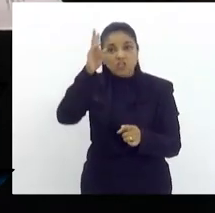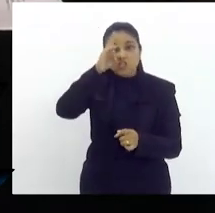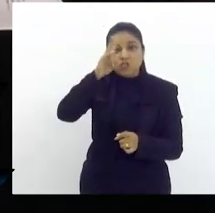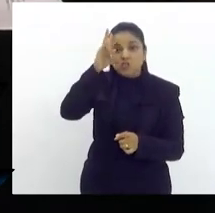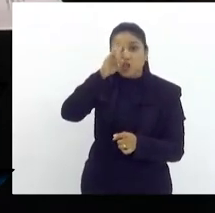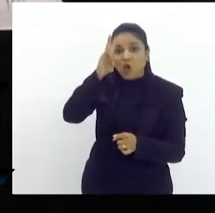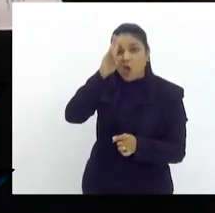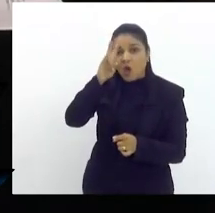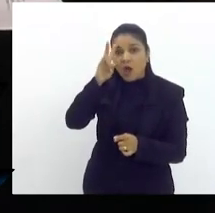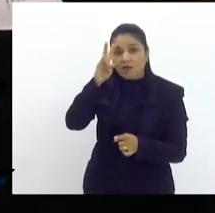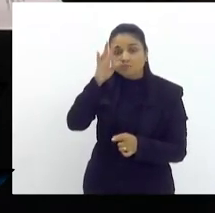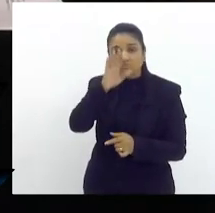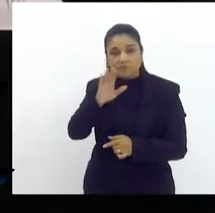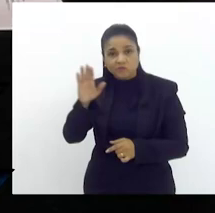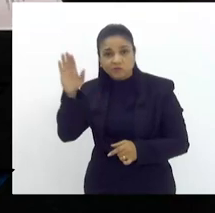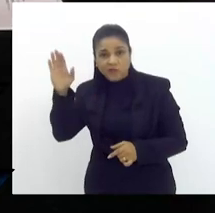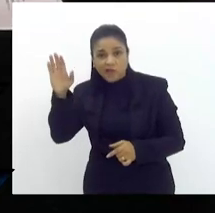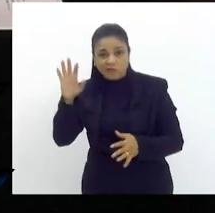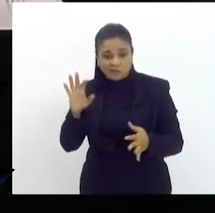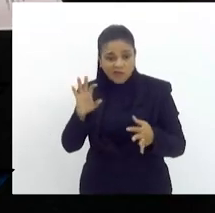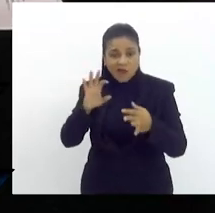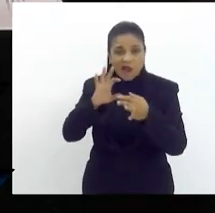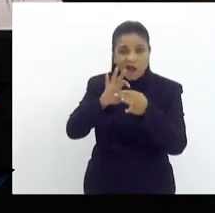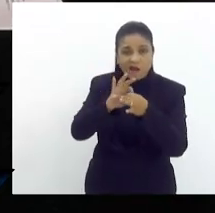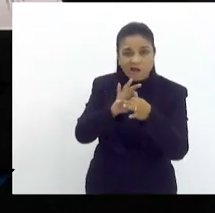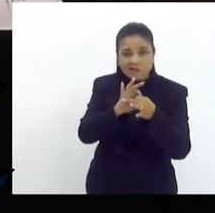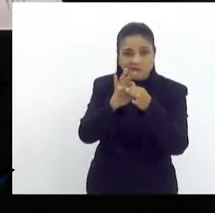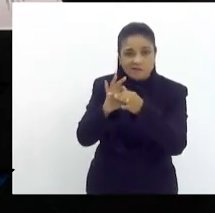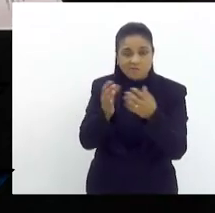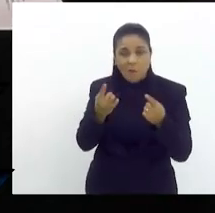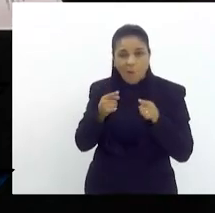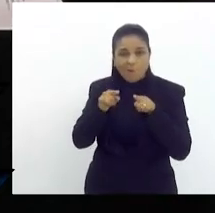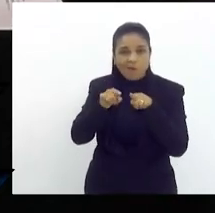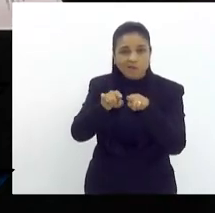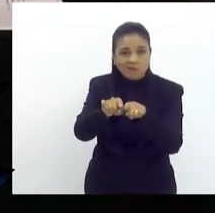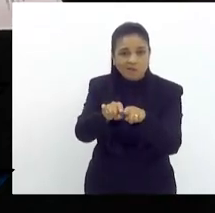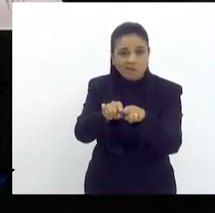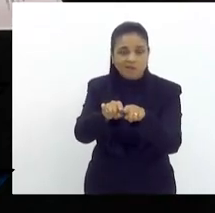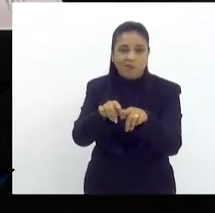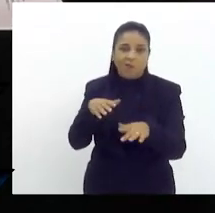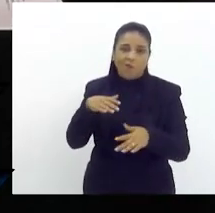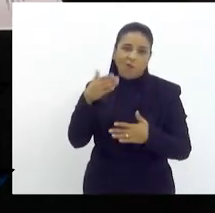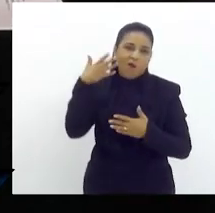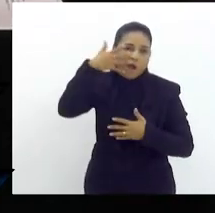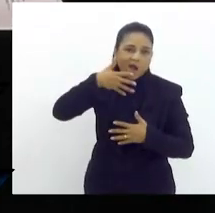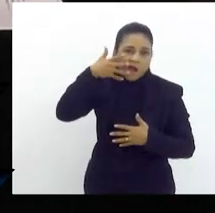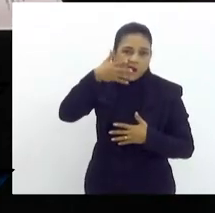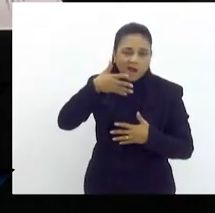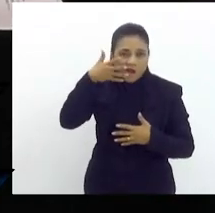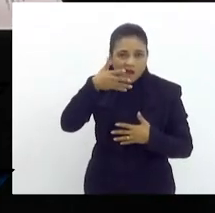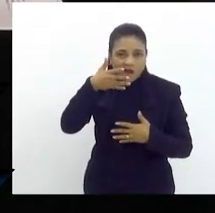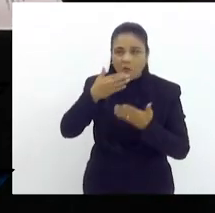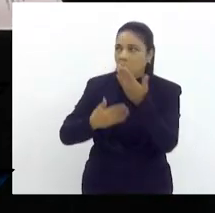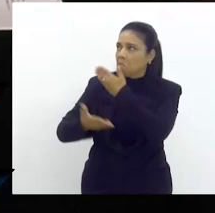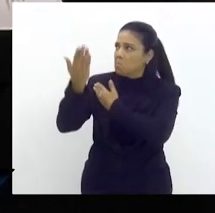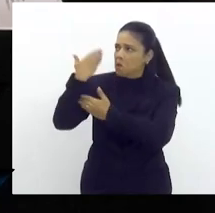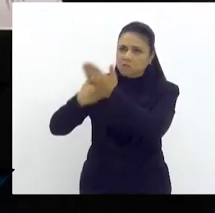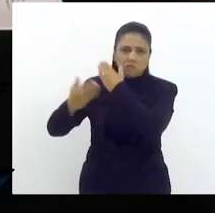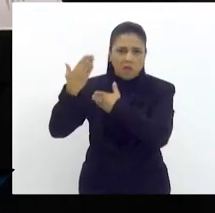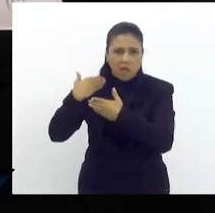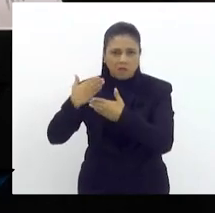aliados de suas alianças de suas falas recentes de suas falas passadas